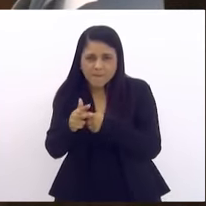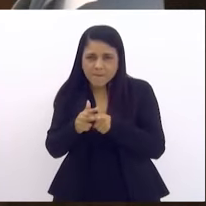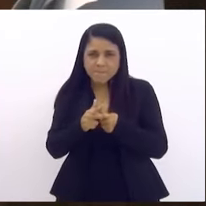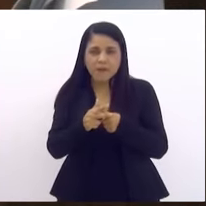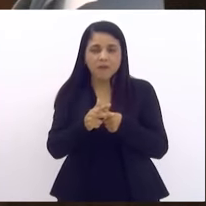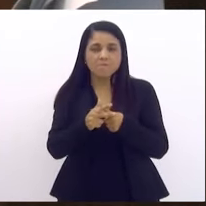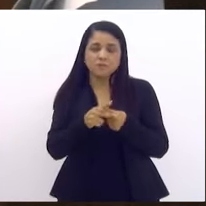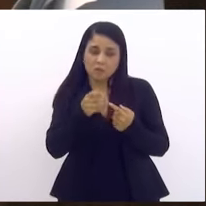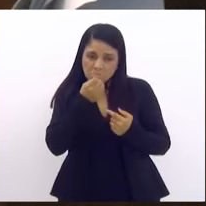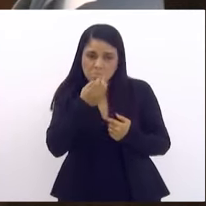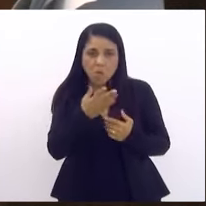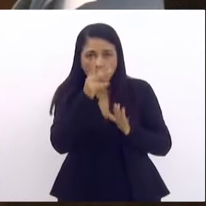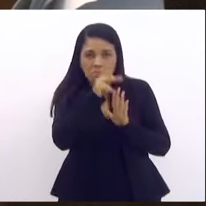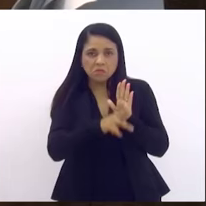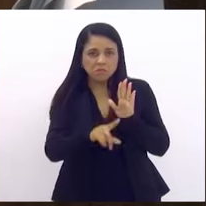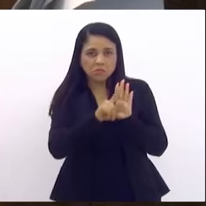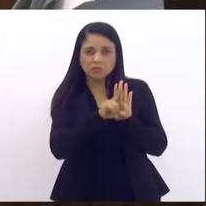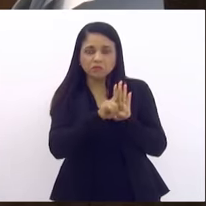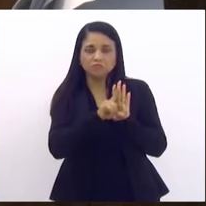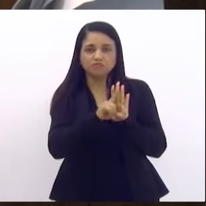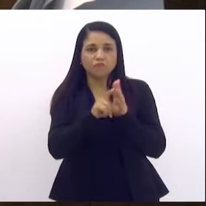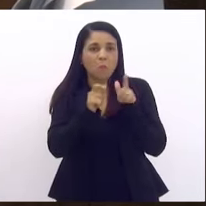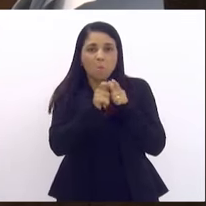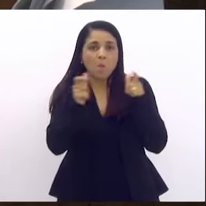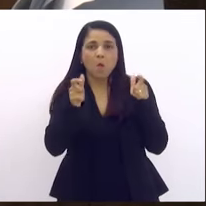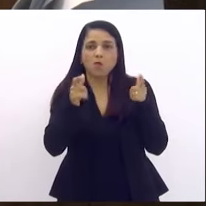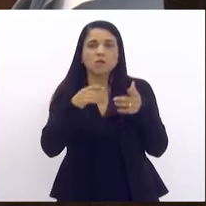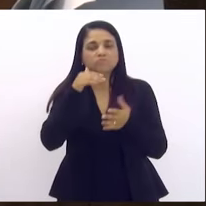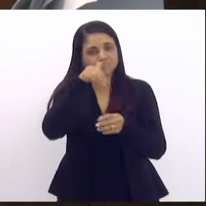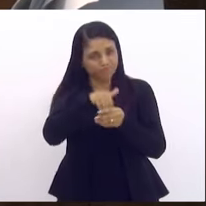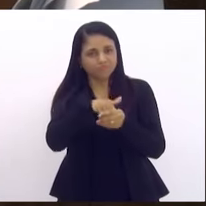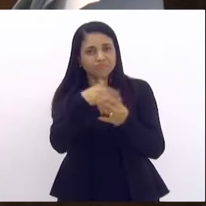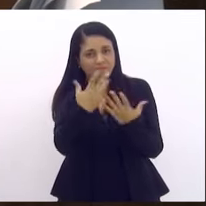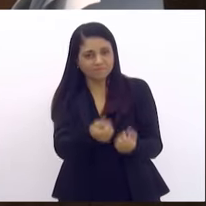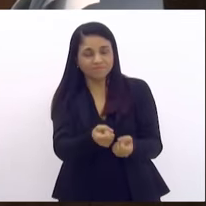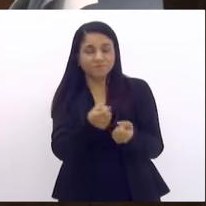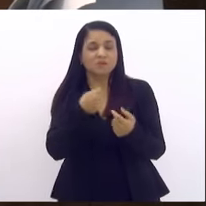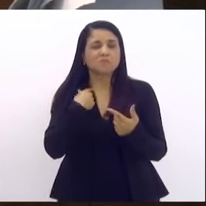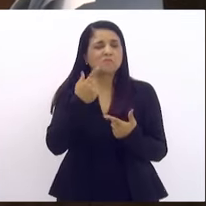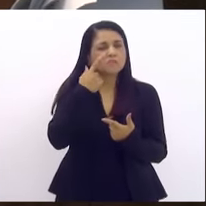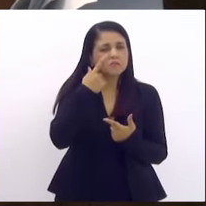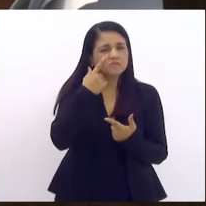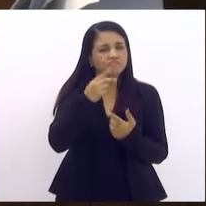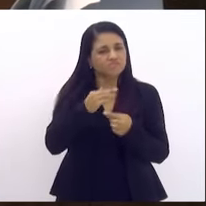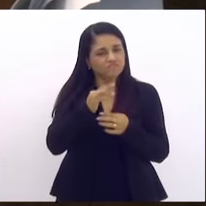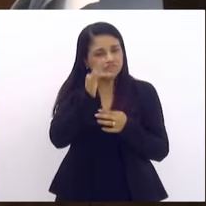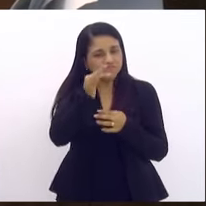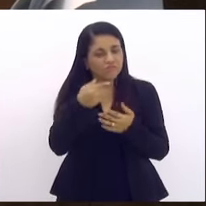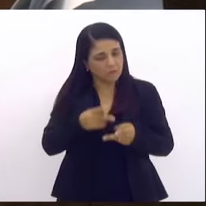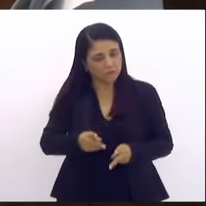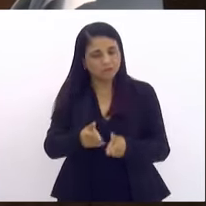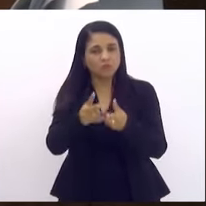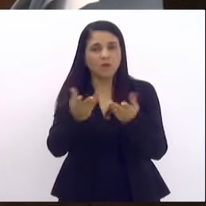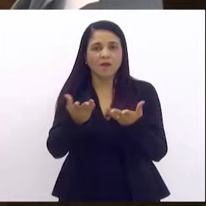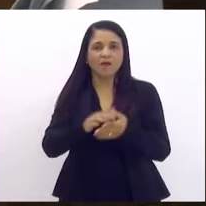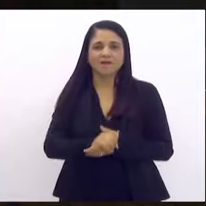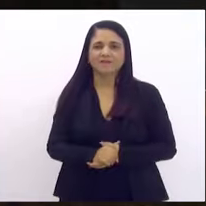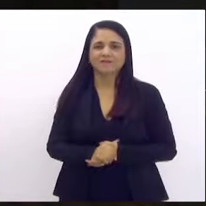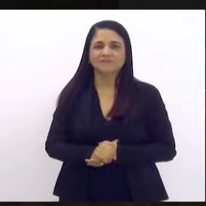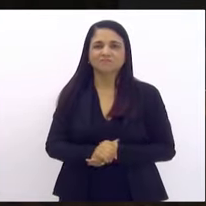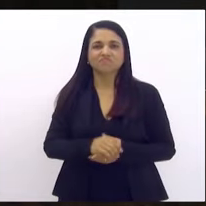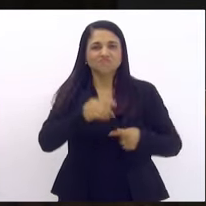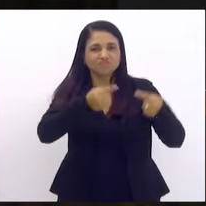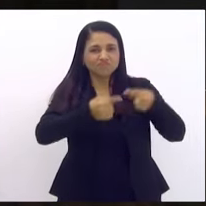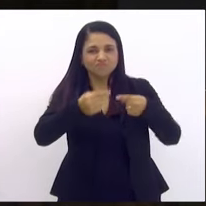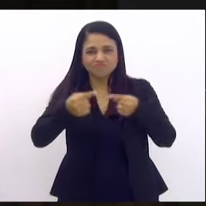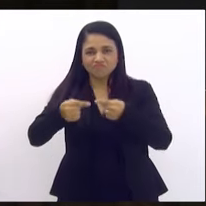não tá mal tá bom e foi unanimidade tá bom tá muito bom depois a gente vê o que que faz vamos em frente então vamos não havendo Quem Queira